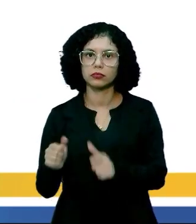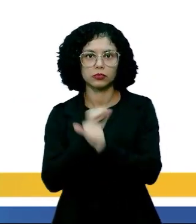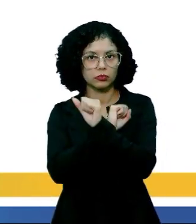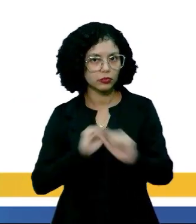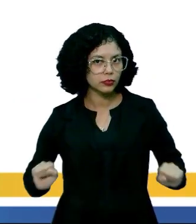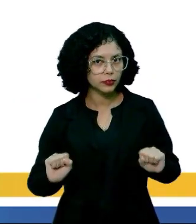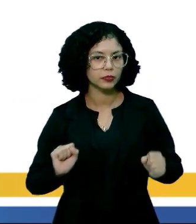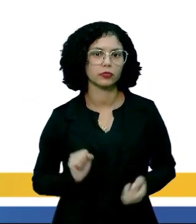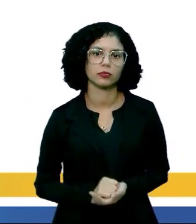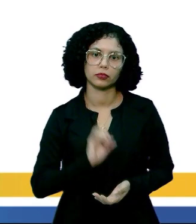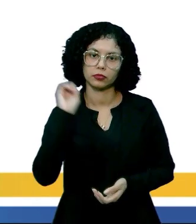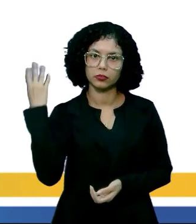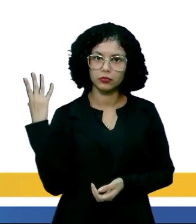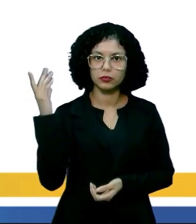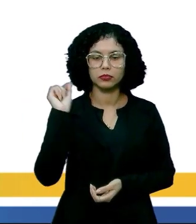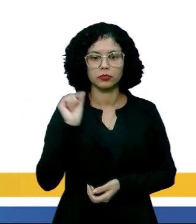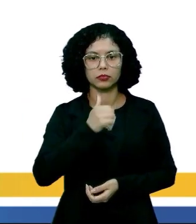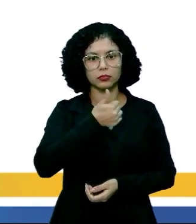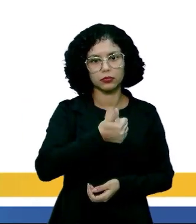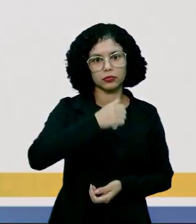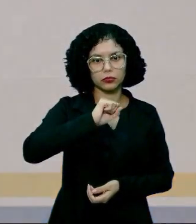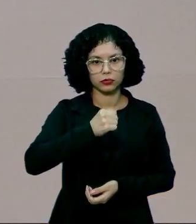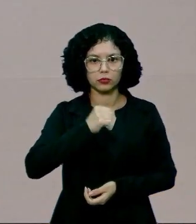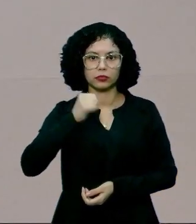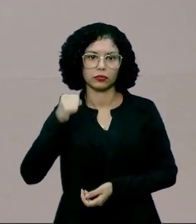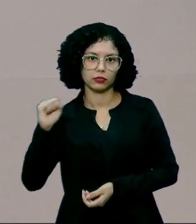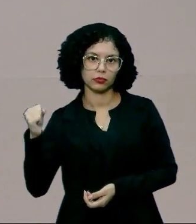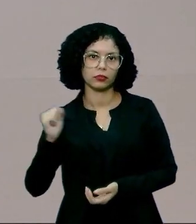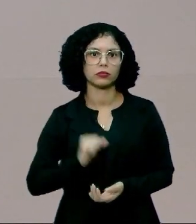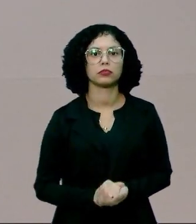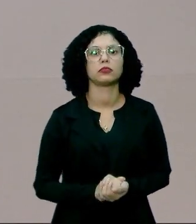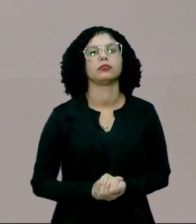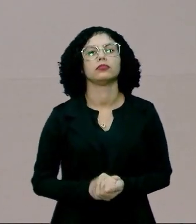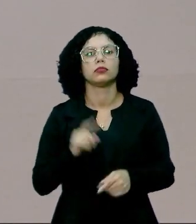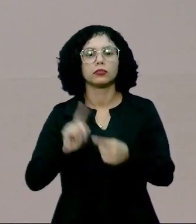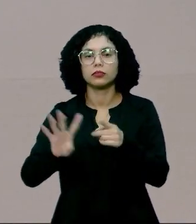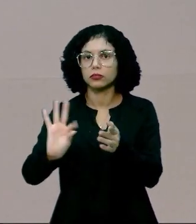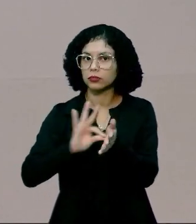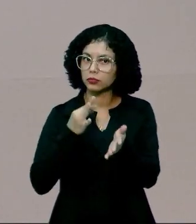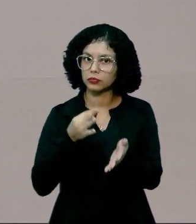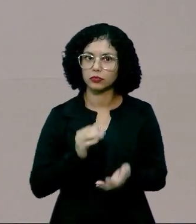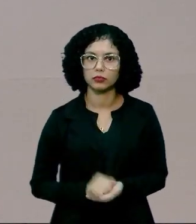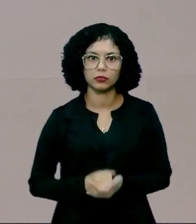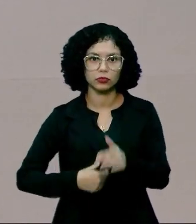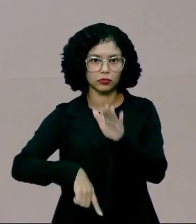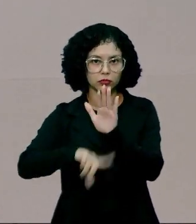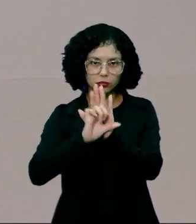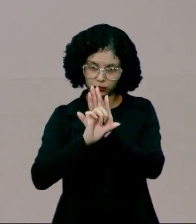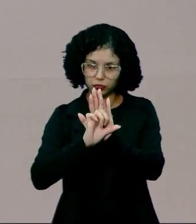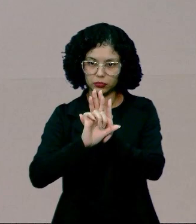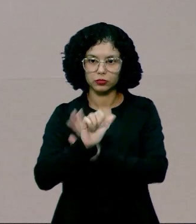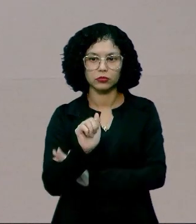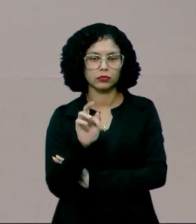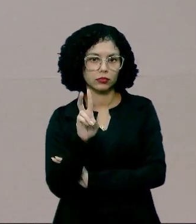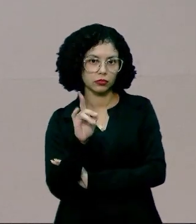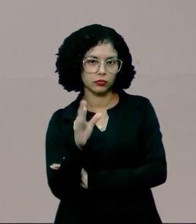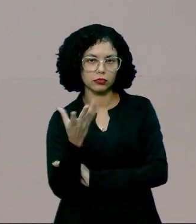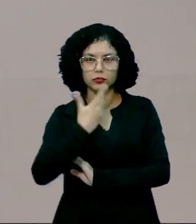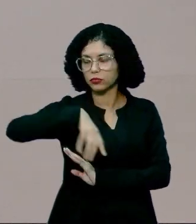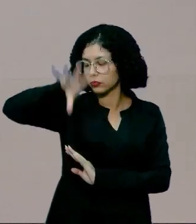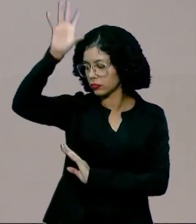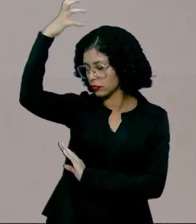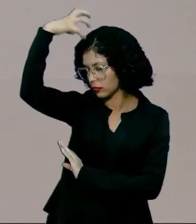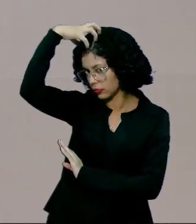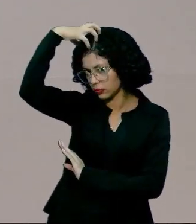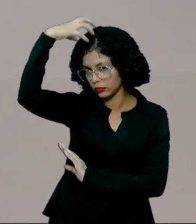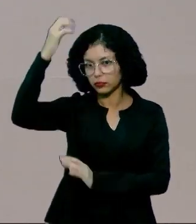a abolição. Isso vai acontecer em 1888, devido à assinatura da Lei Áurea pela Princesa